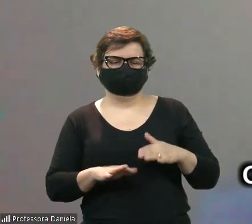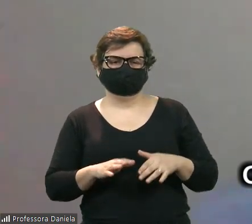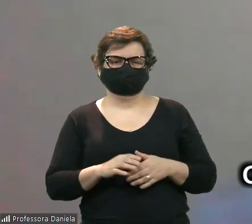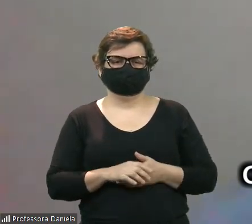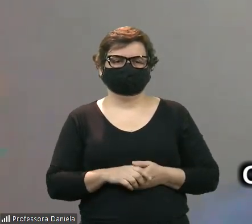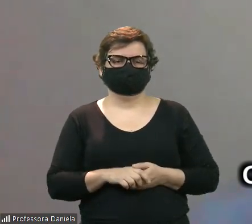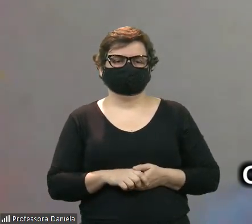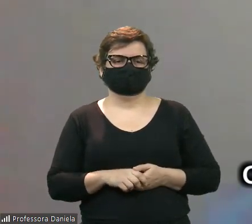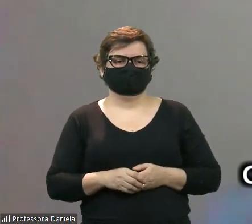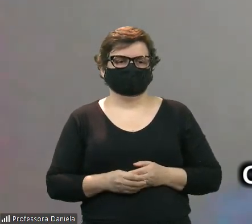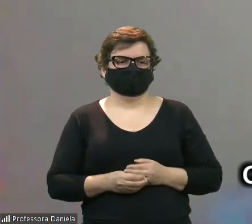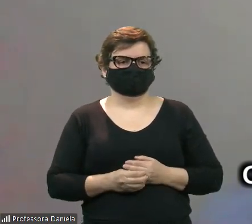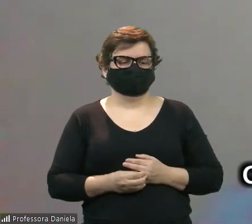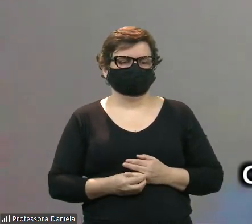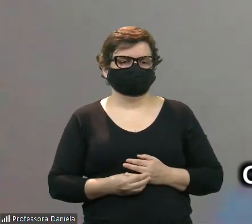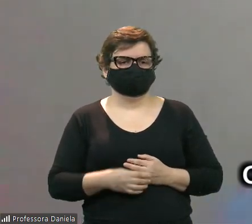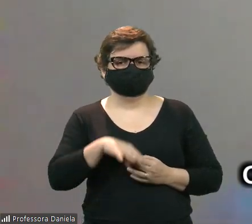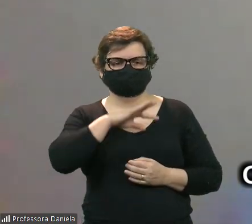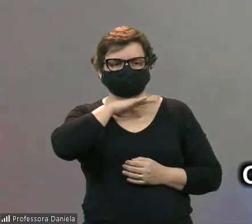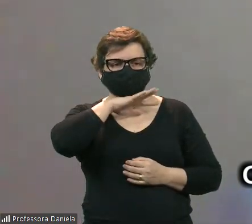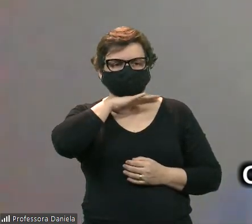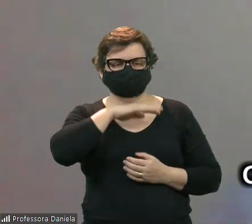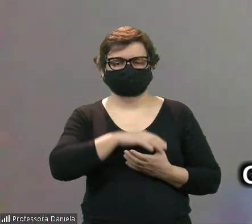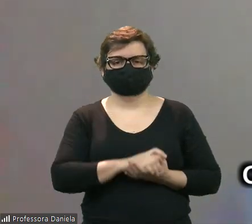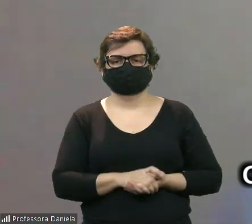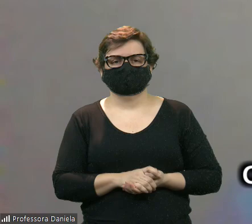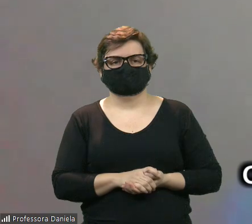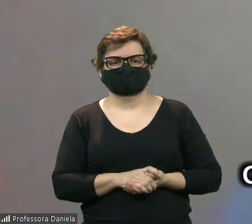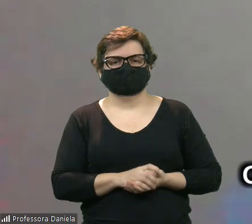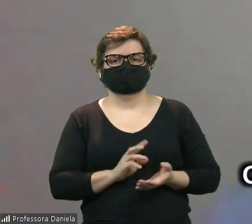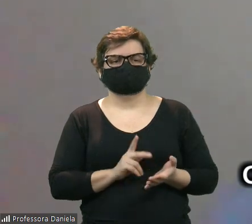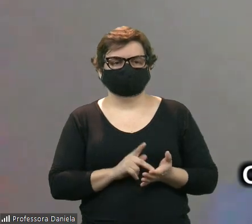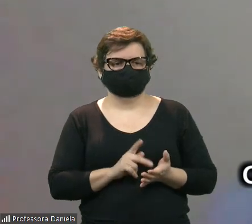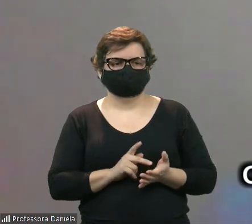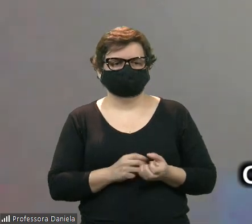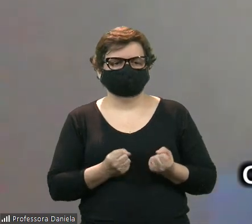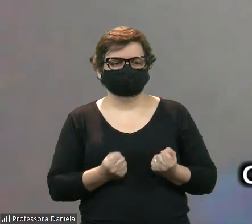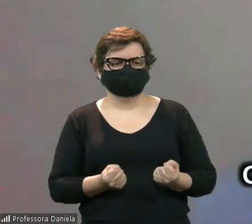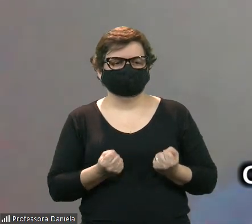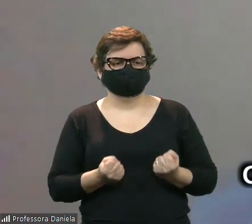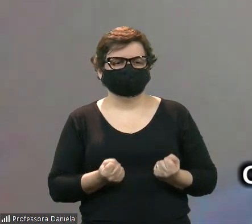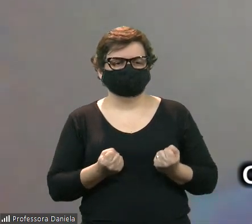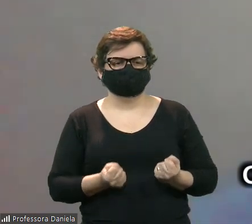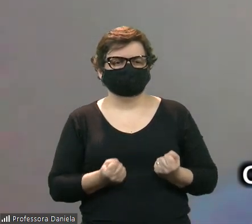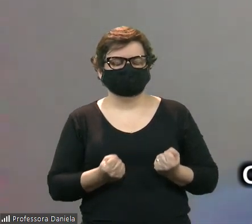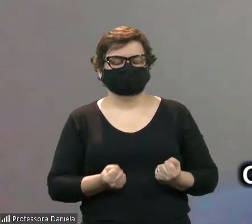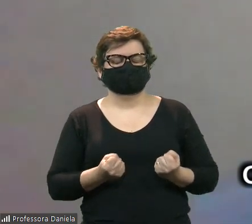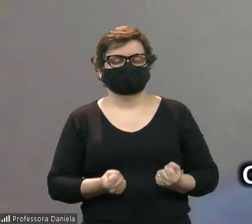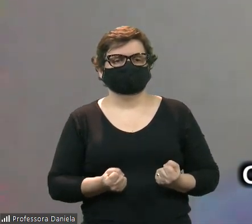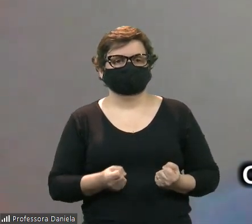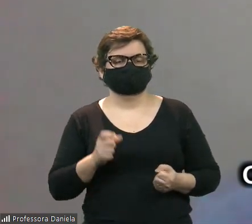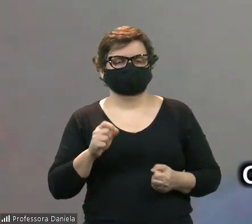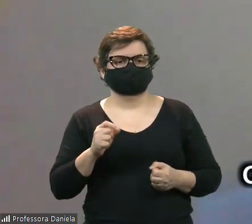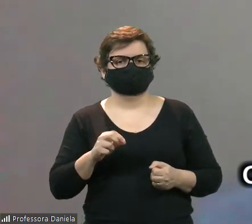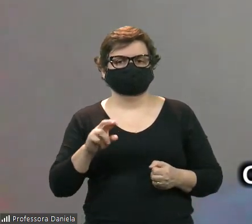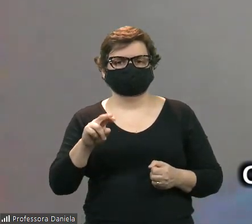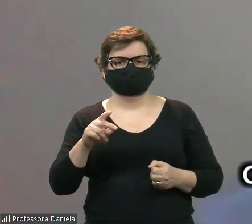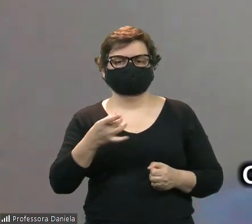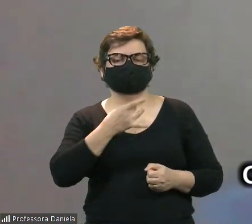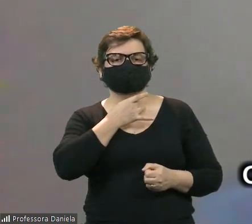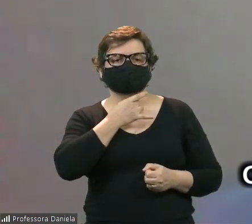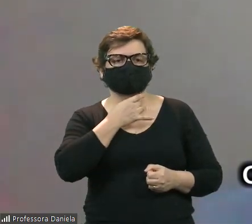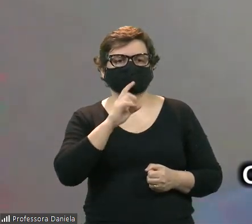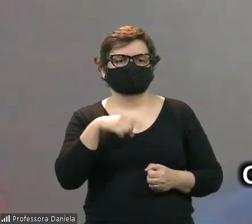para todos, né, da população, realmente fica esse peso, né, que no caso de Marília, que nós